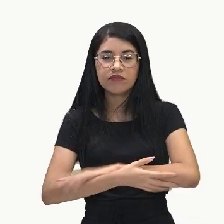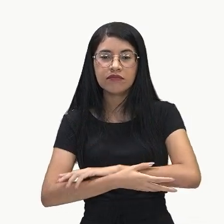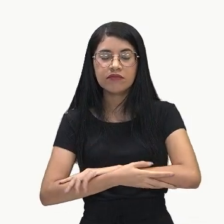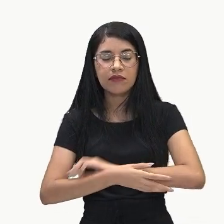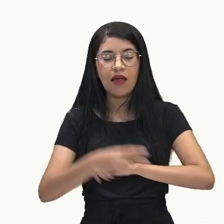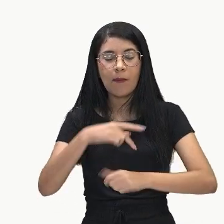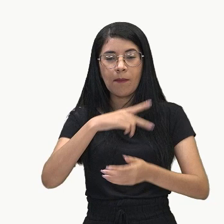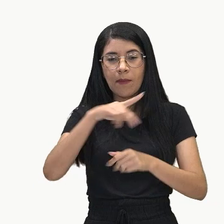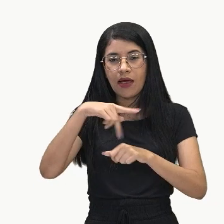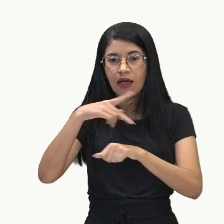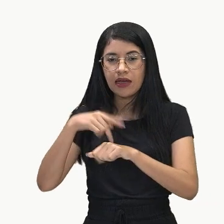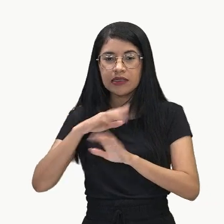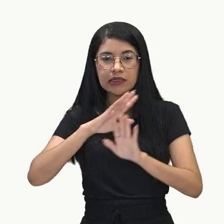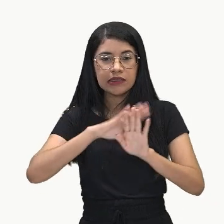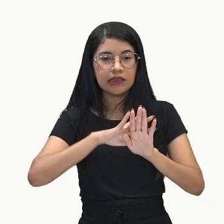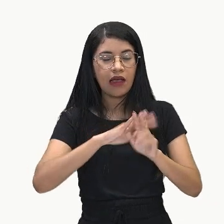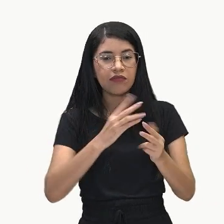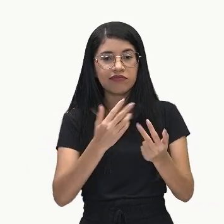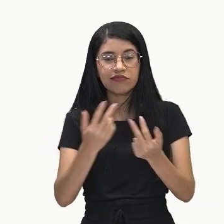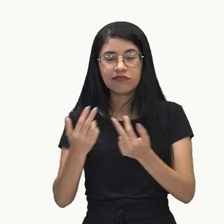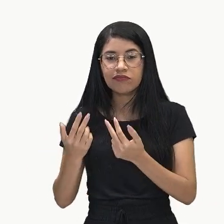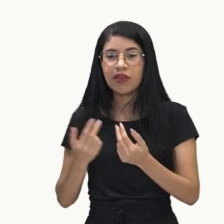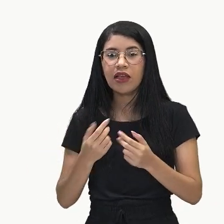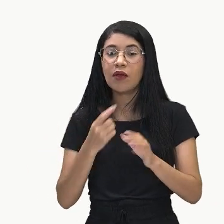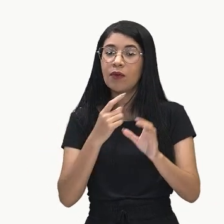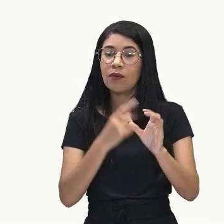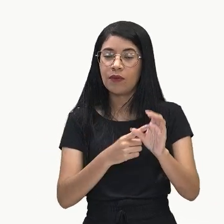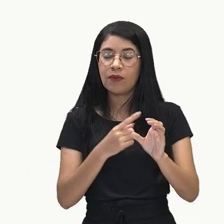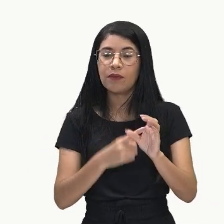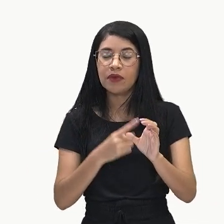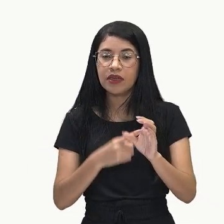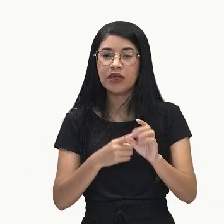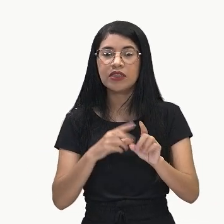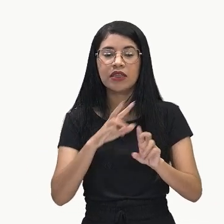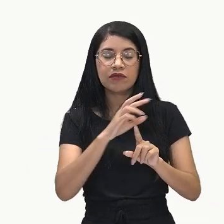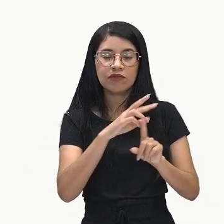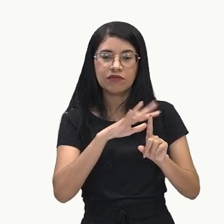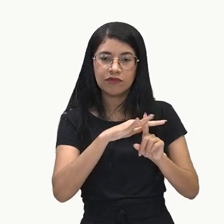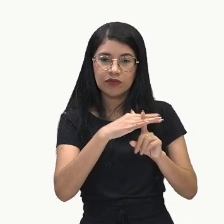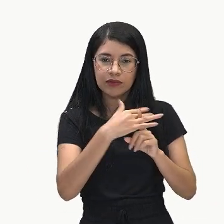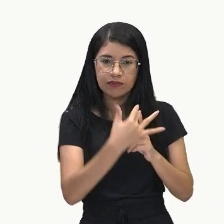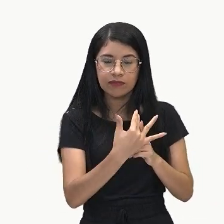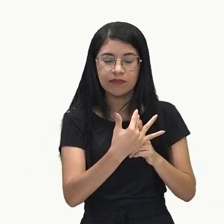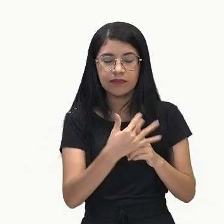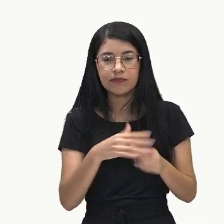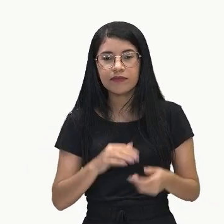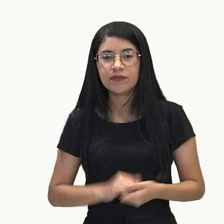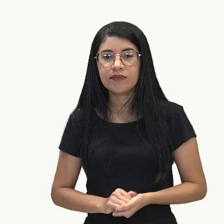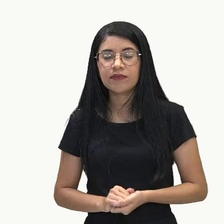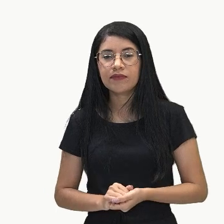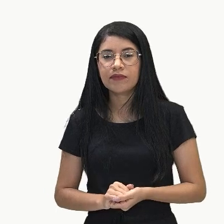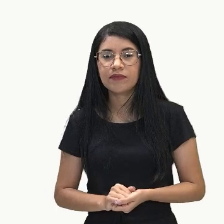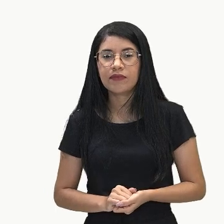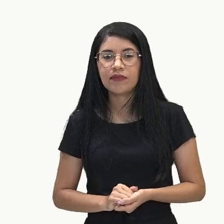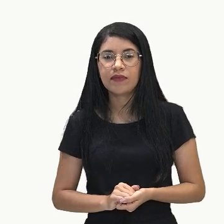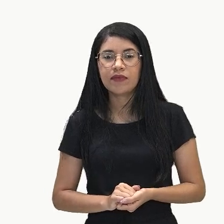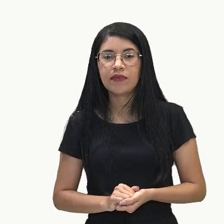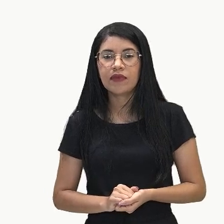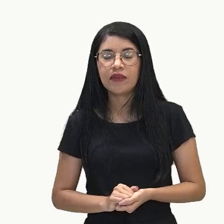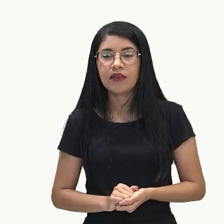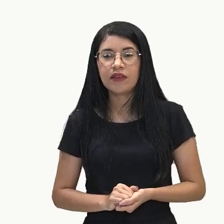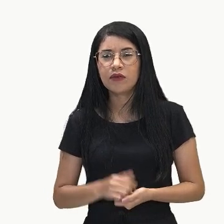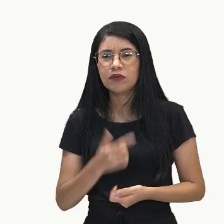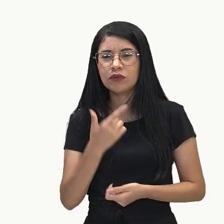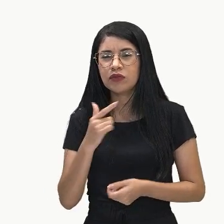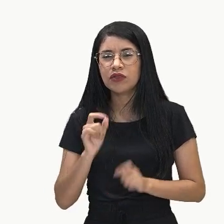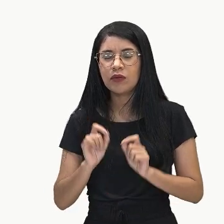países com ideologias semelhantes, comunistas, ou melhor, socialistas, sabe, gente? Que a gente sabe que não houve ainda